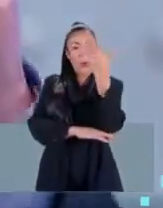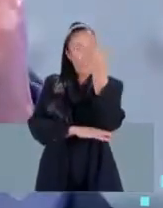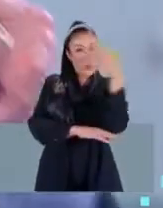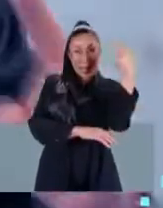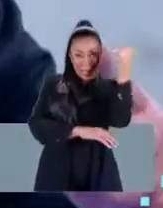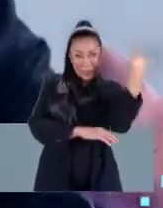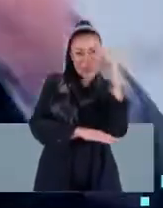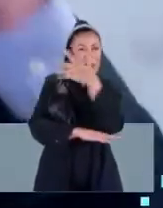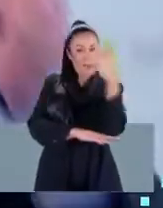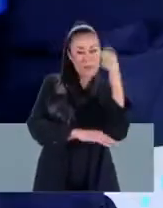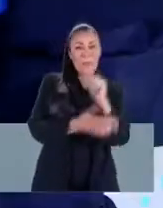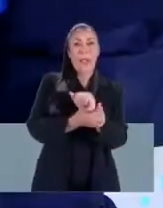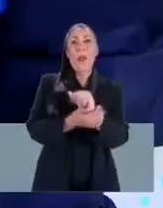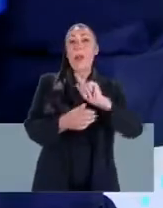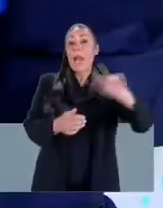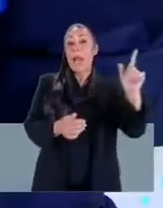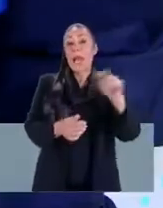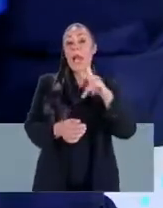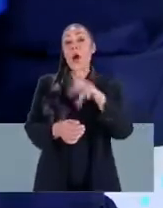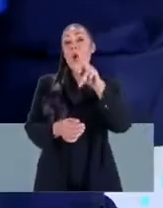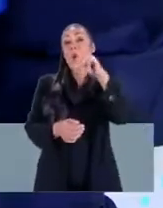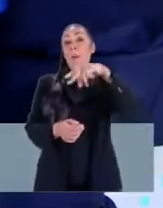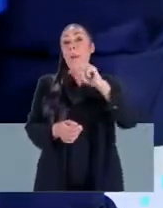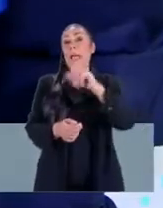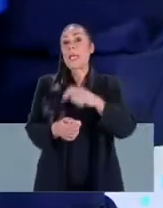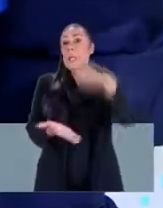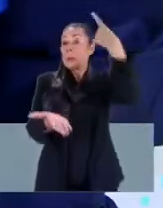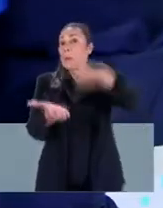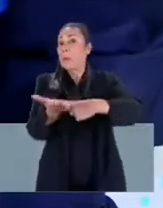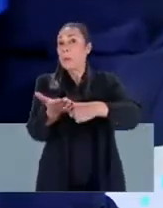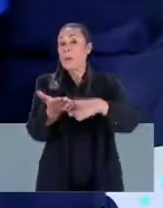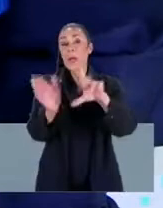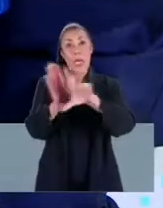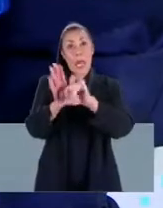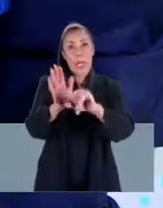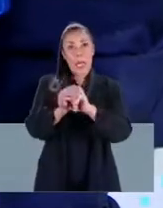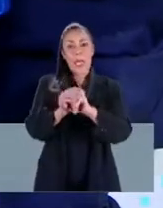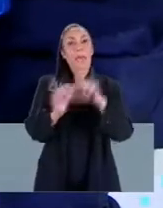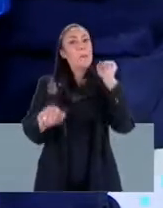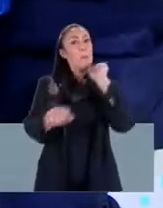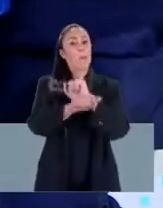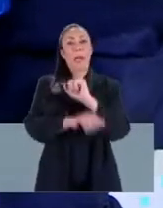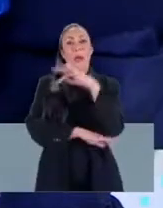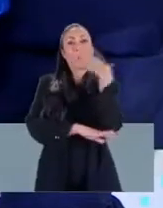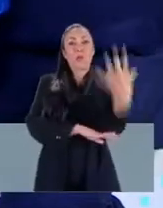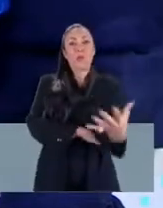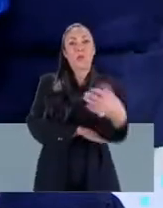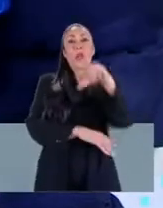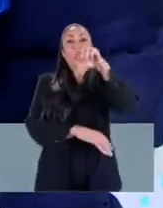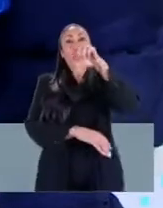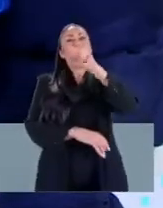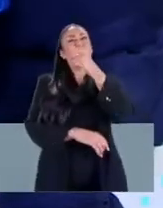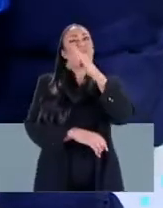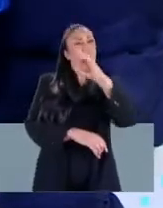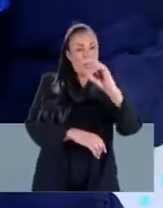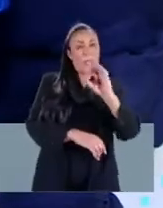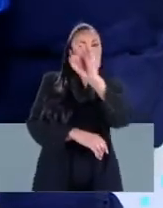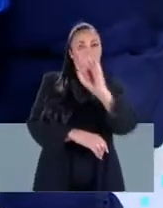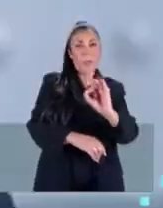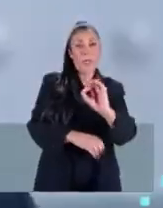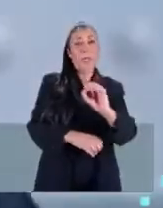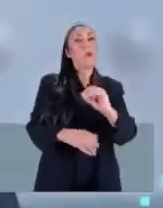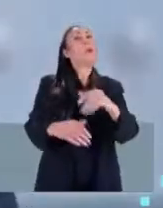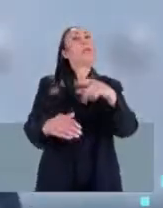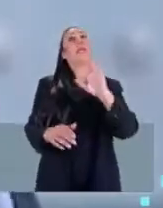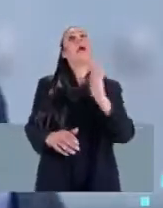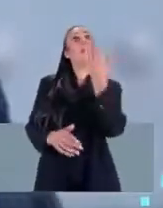e nós assumimos o compromisso em lei de derrubar o desmatamento em 90% e 80% e cumprimos.